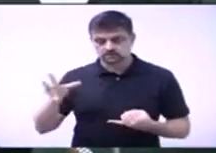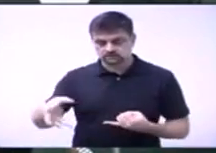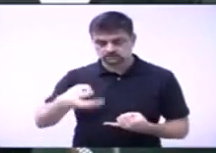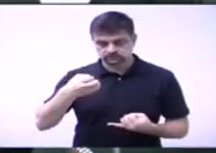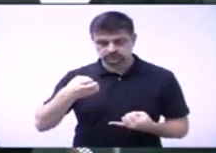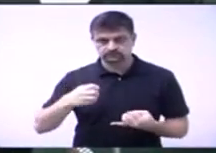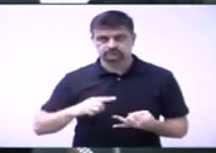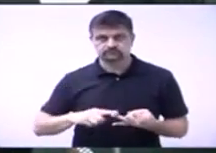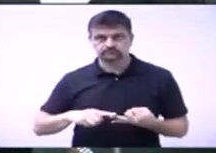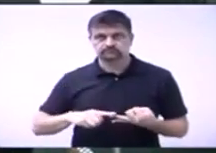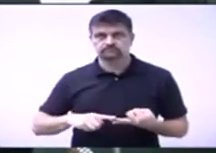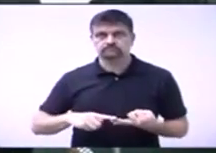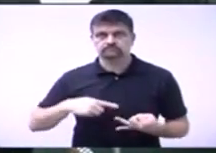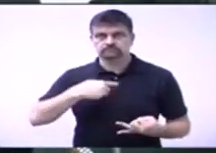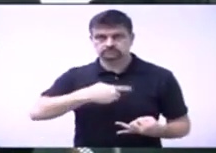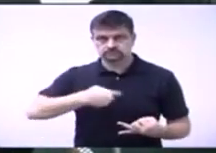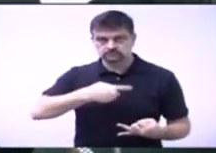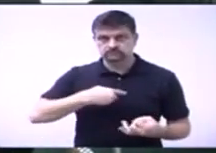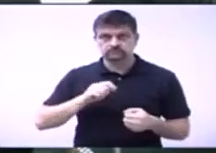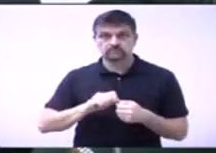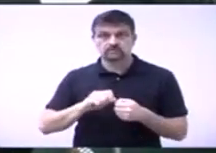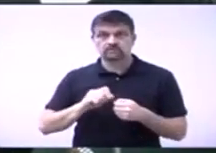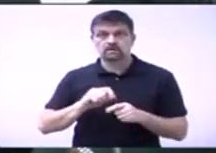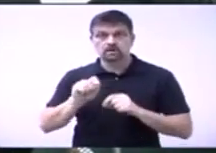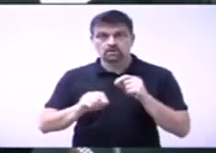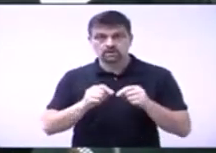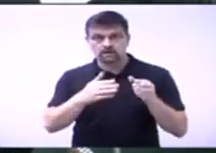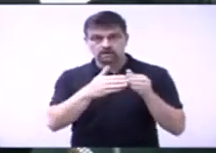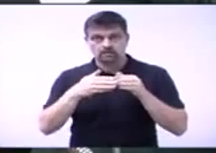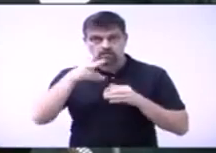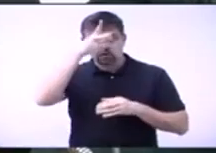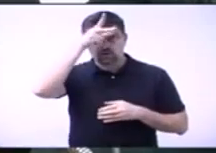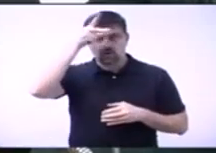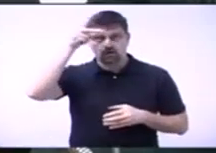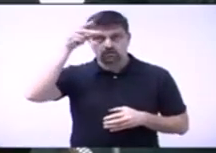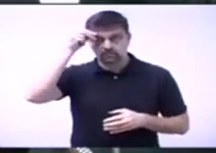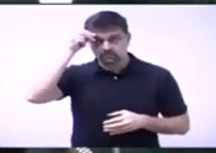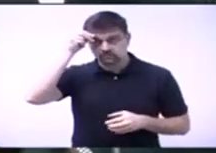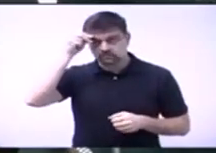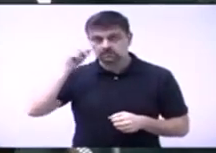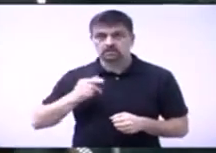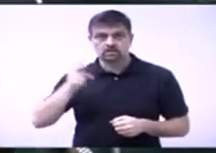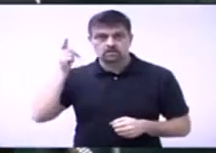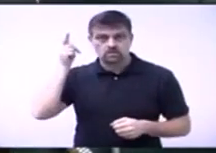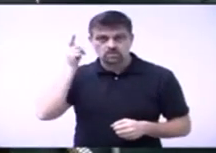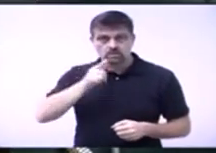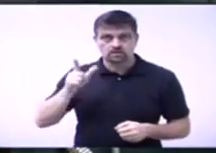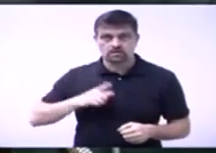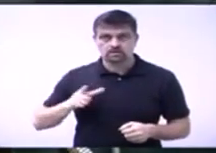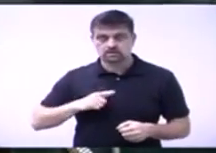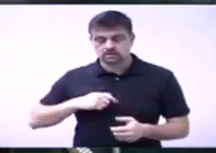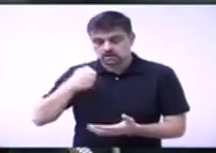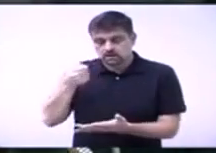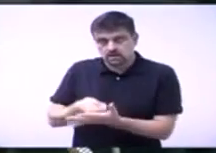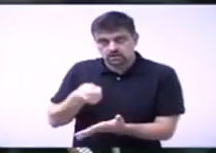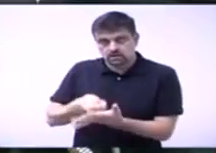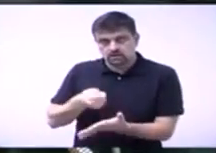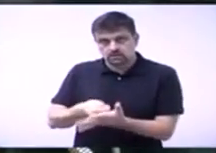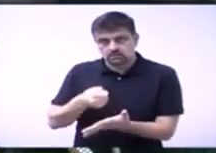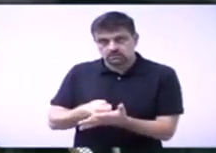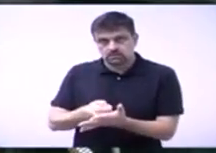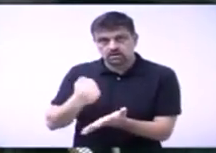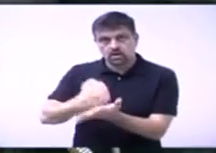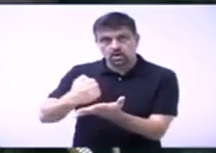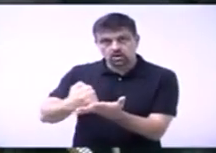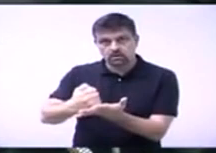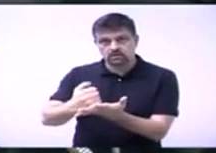Paz, Dr. João Mota, que autoriza o poder público a dispor sobre a obrigatoriedade na